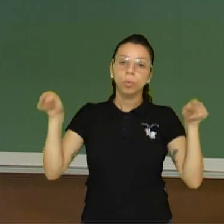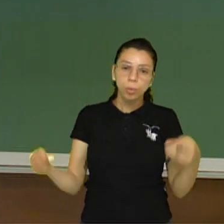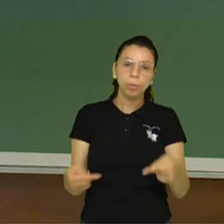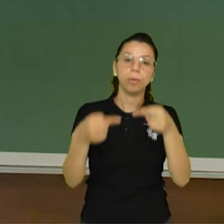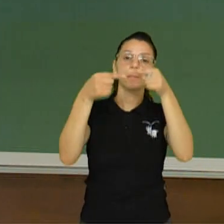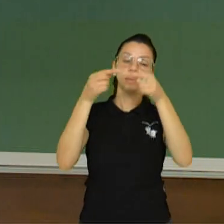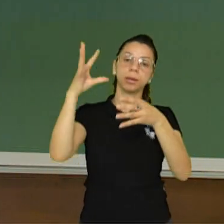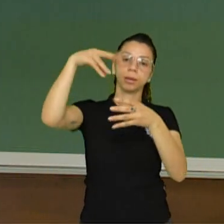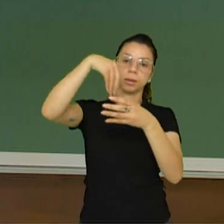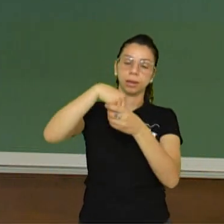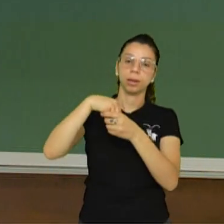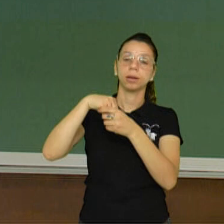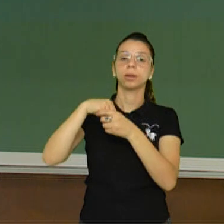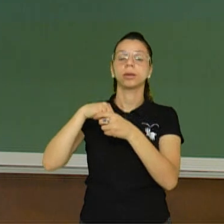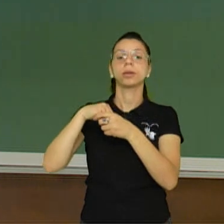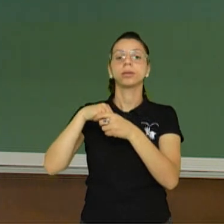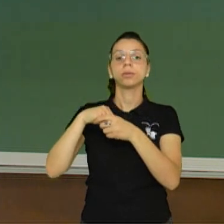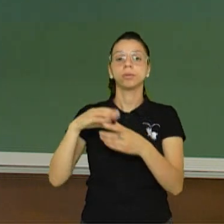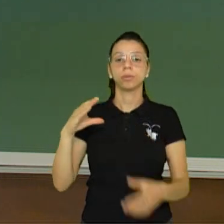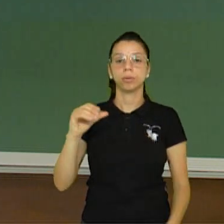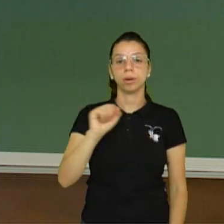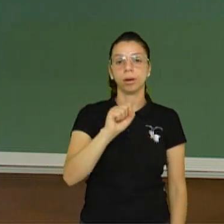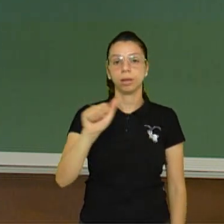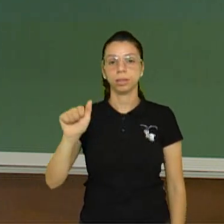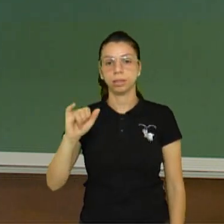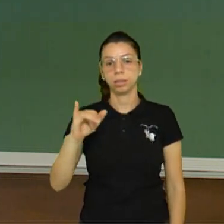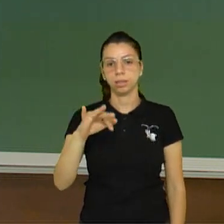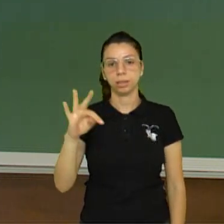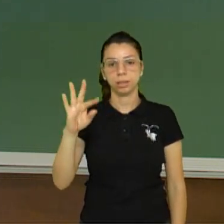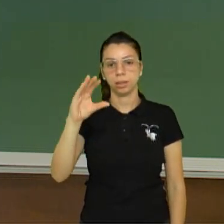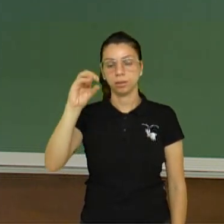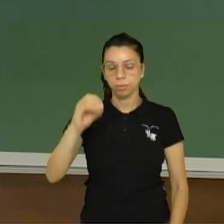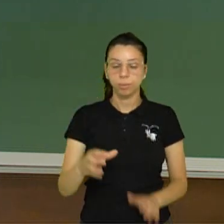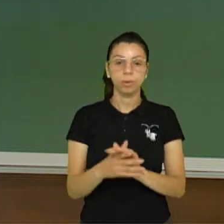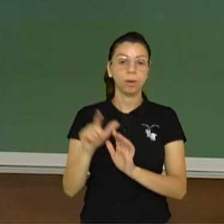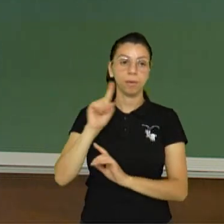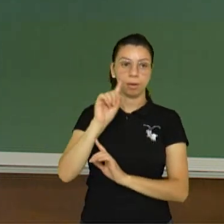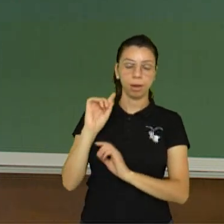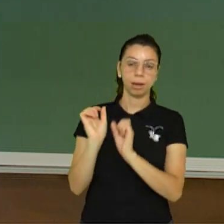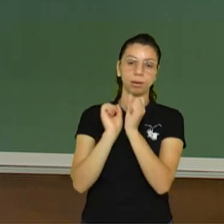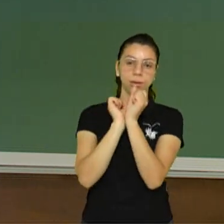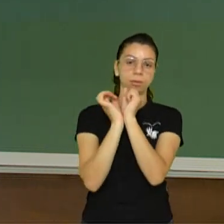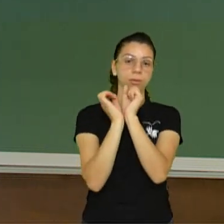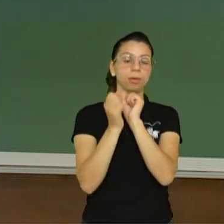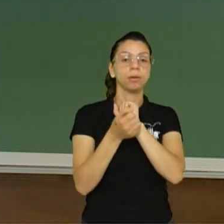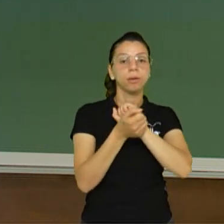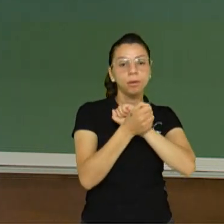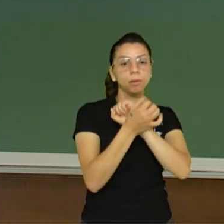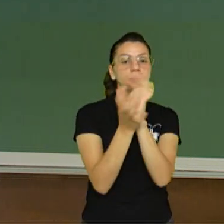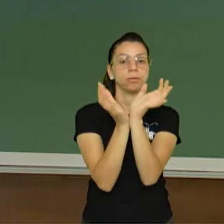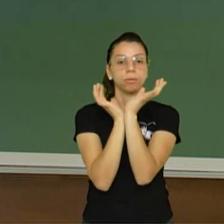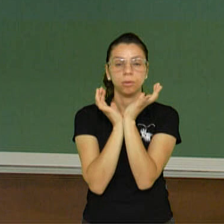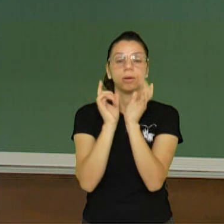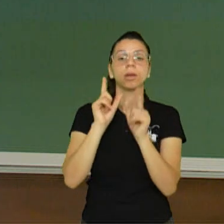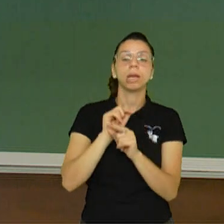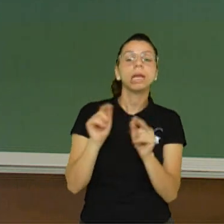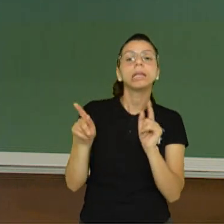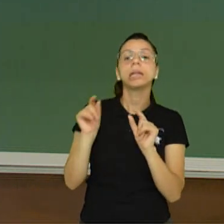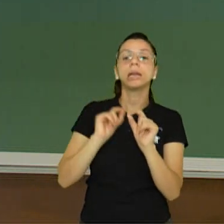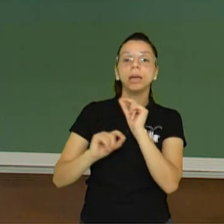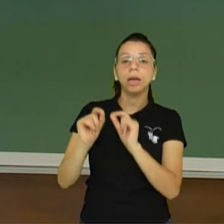no classicismo, que é William Shakespeare. William Shakespeare foi um grande dramaturgo inglês. Viveu